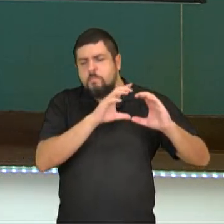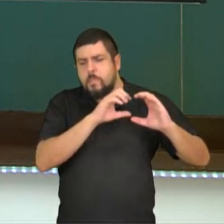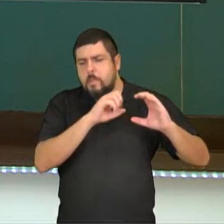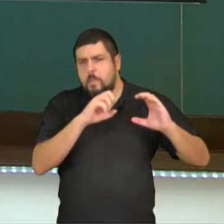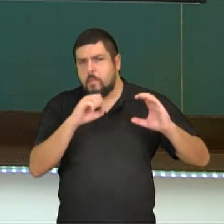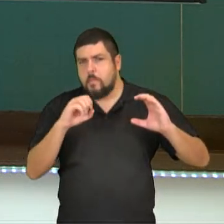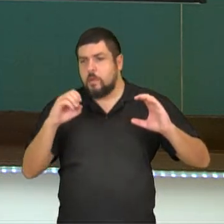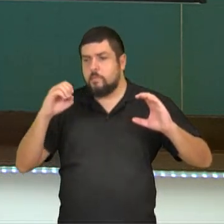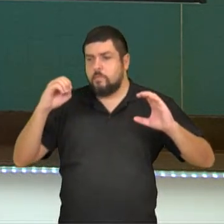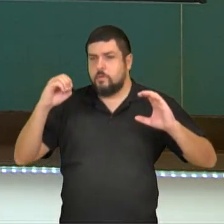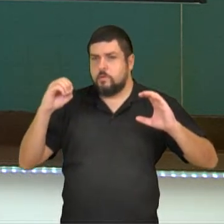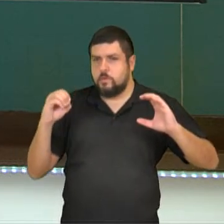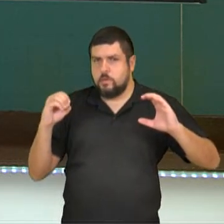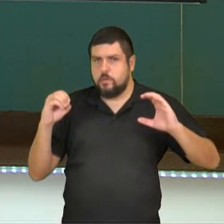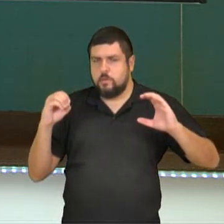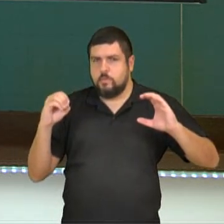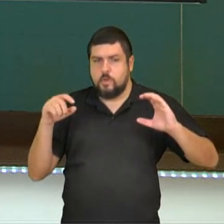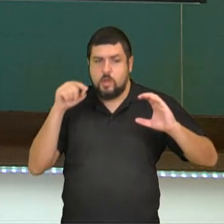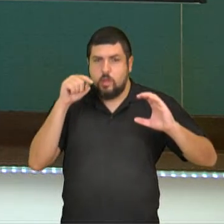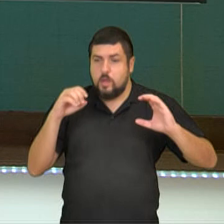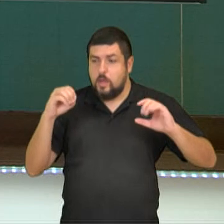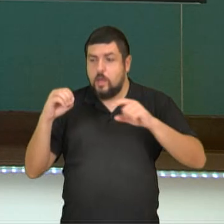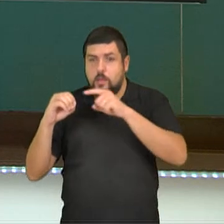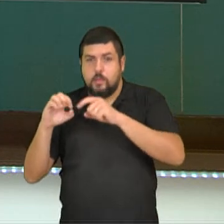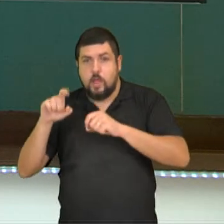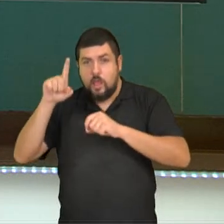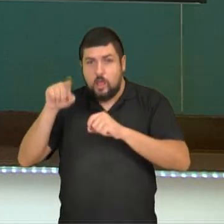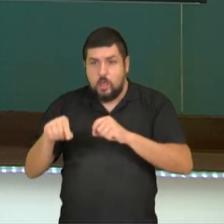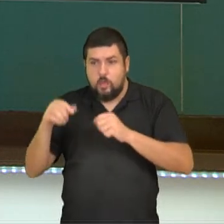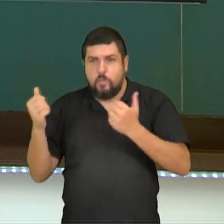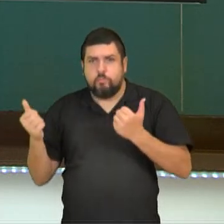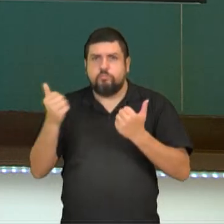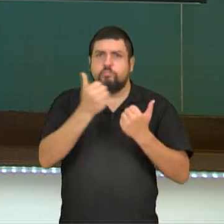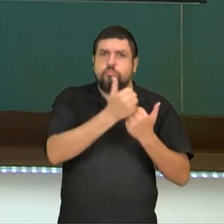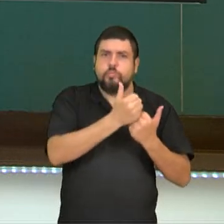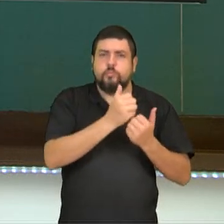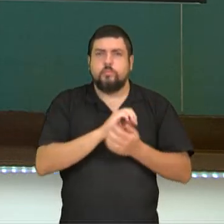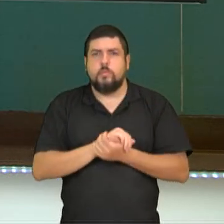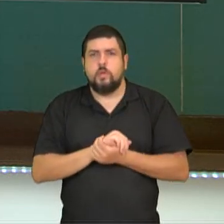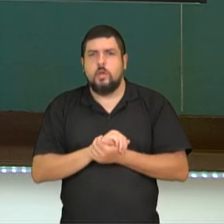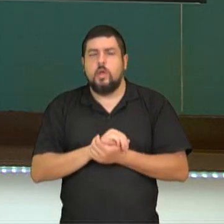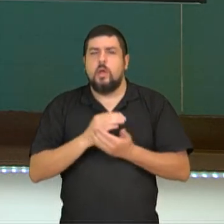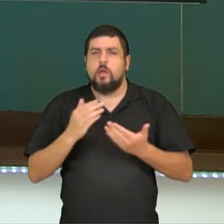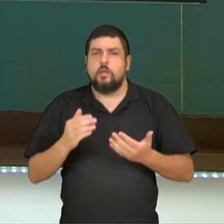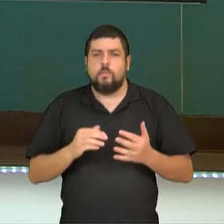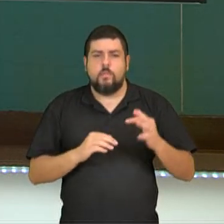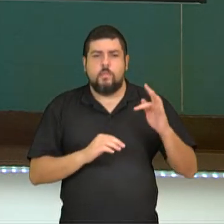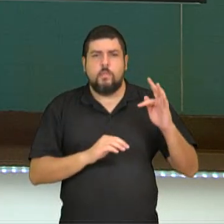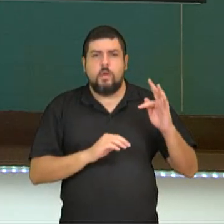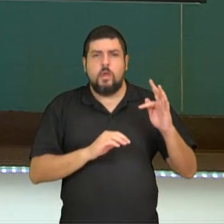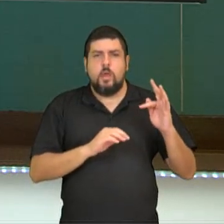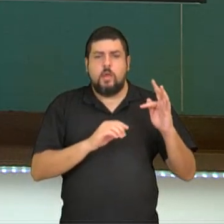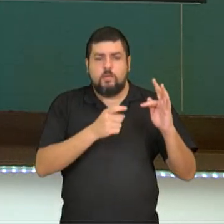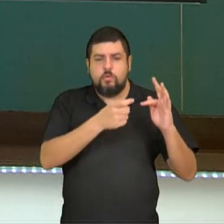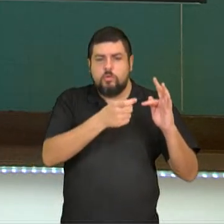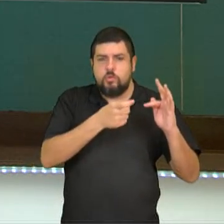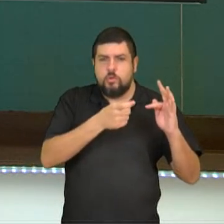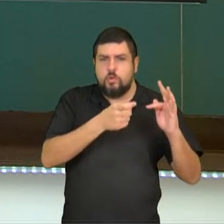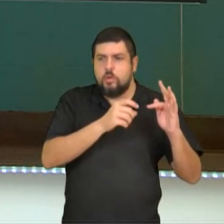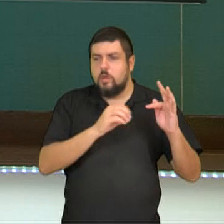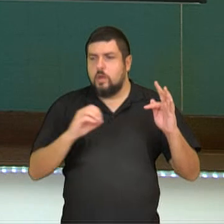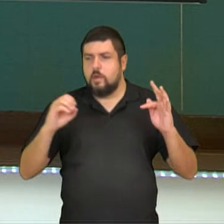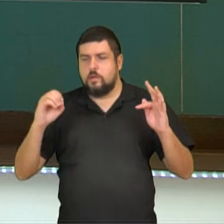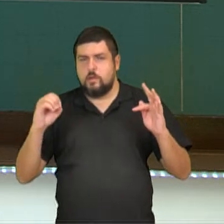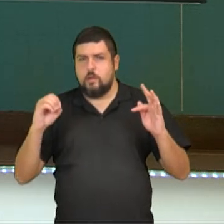encontrar o zero ou a raiz de uma função, a gente coloca lá f de x igual a zero ou y igual a